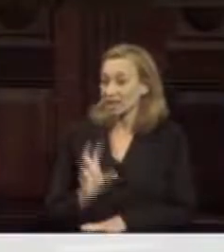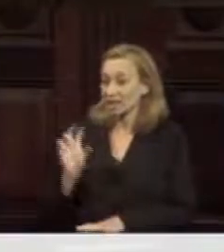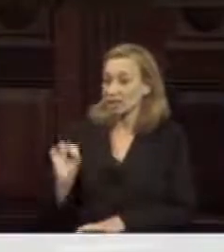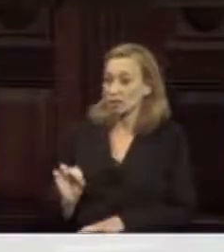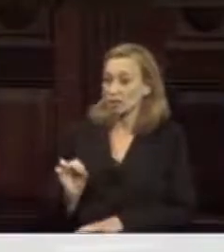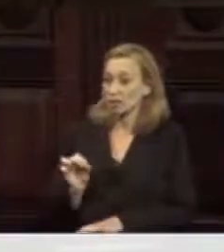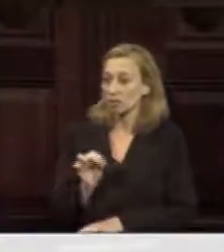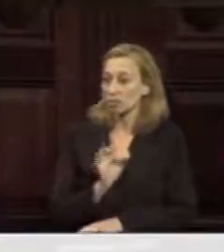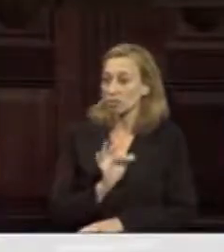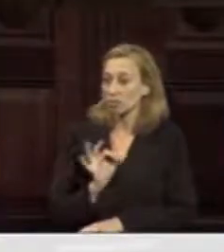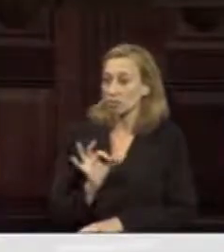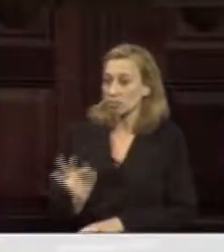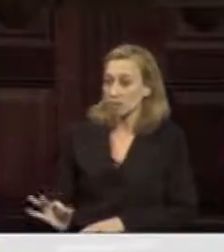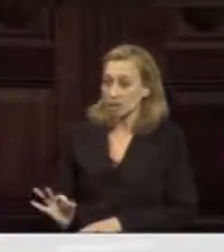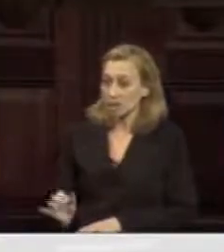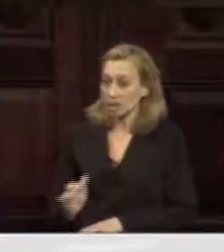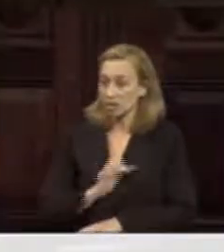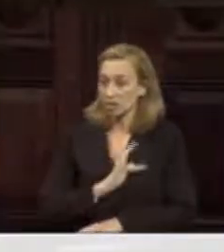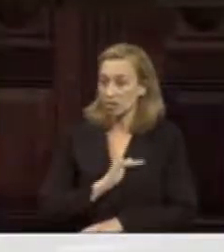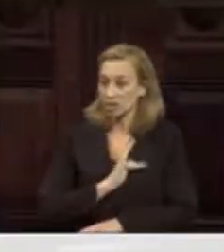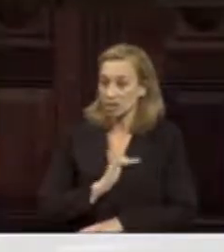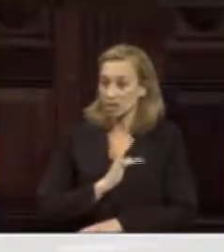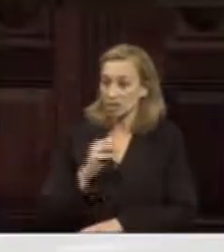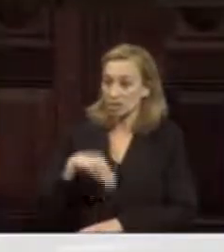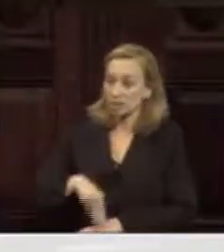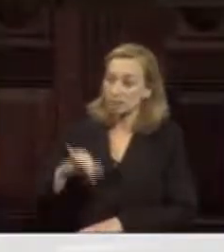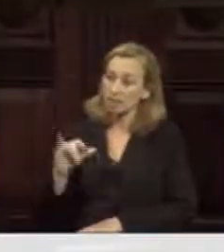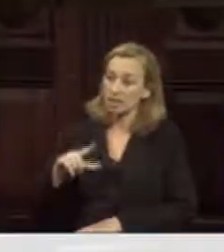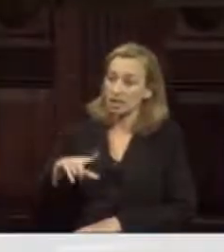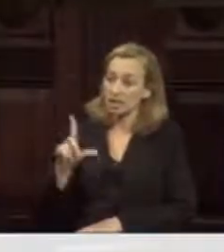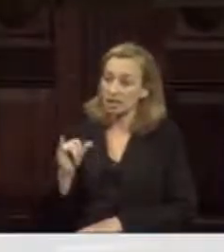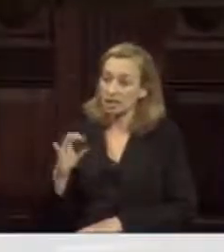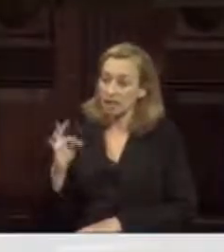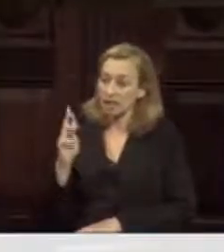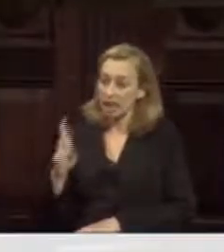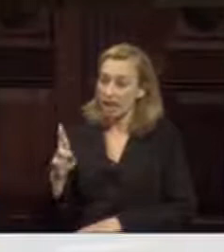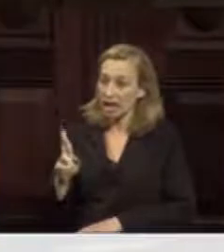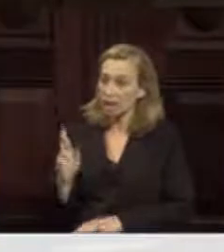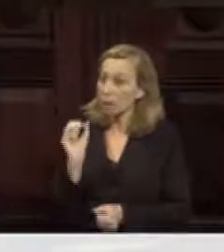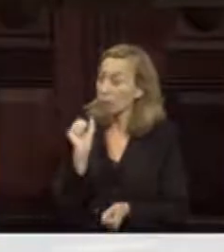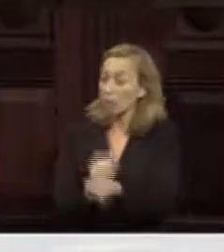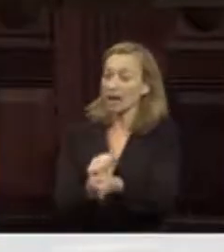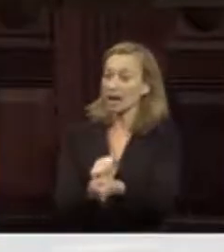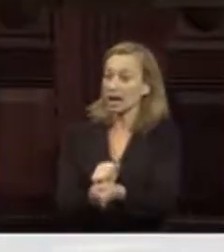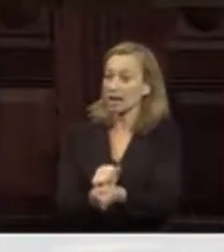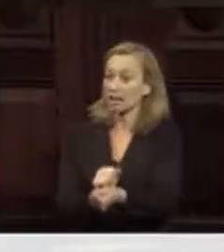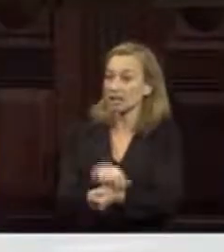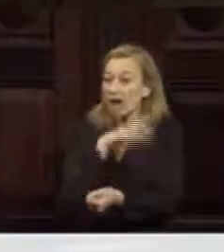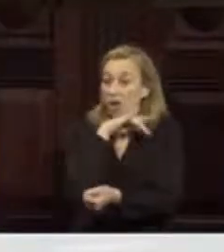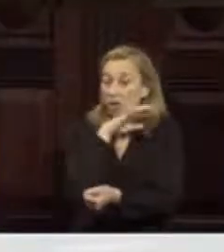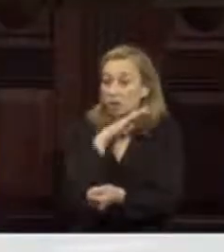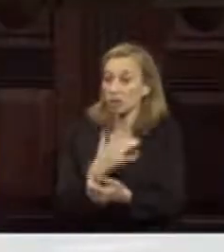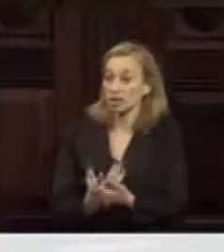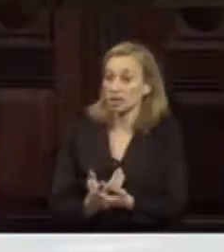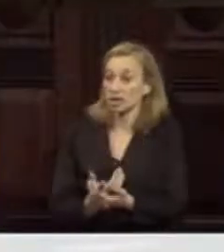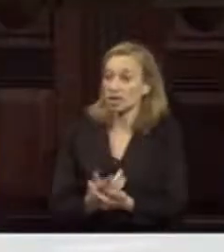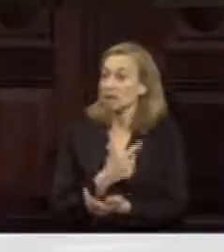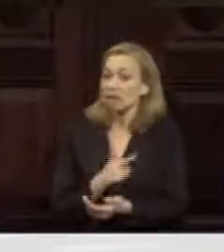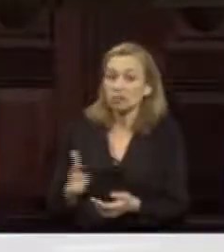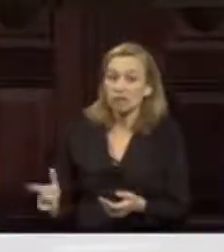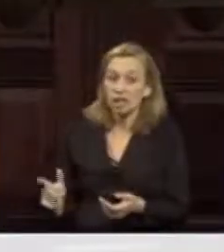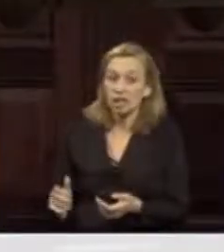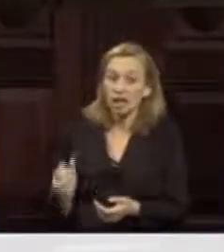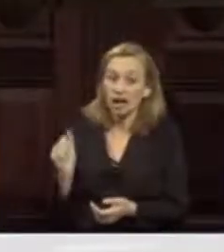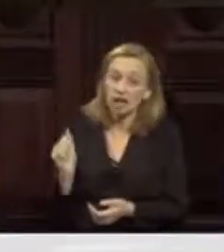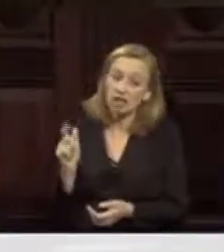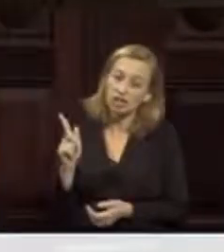da Polícia Militar estão baixadas. Não há na Polícia Civil reagente para fazer exame de DNA.